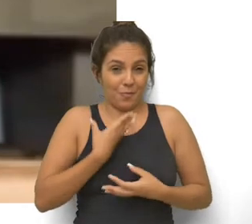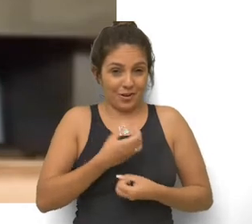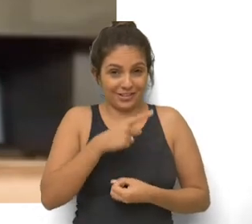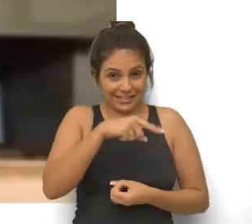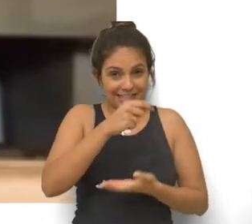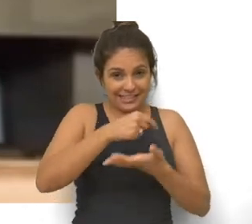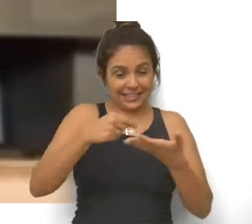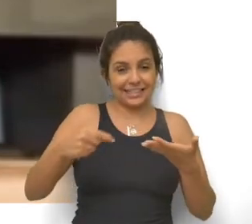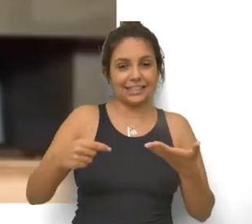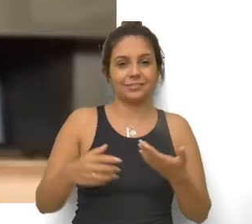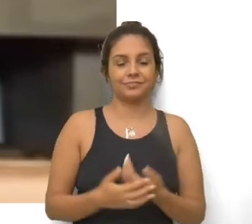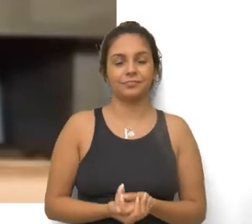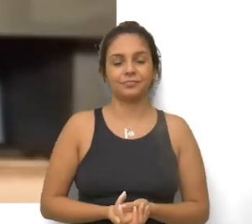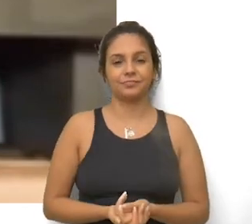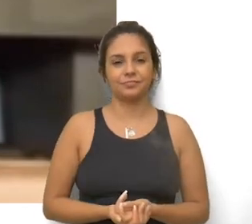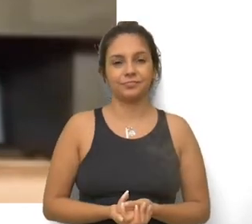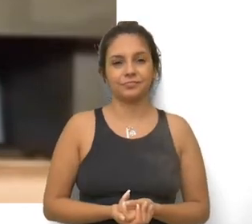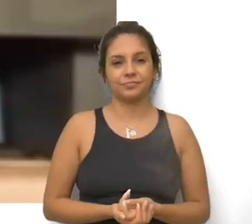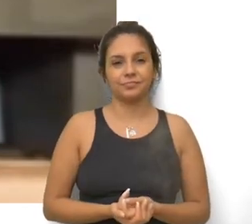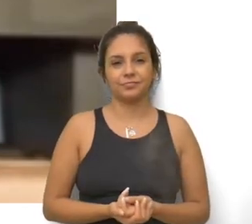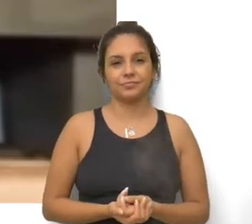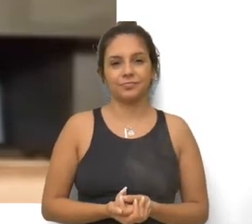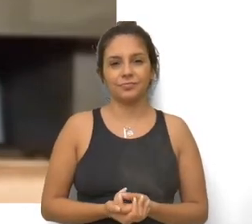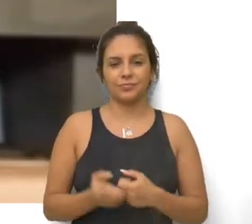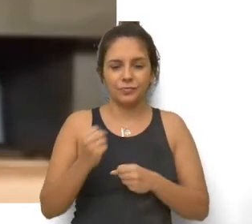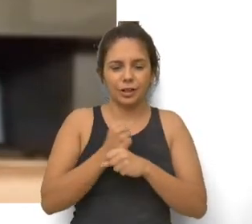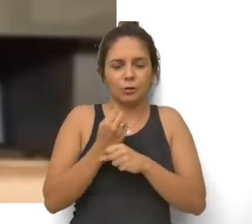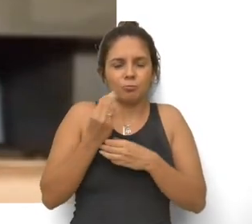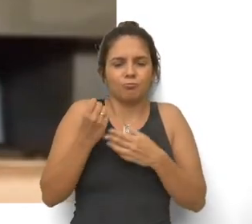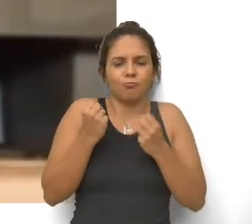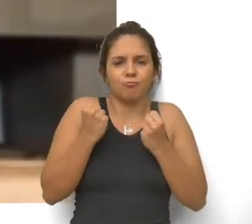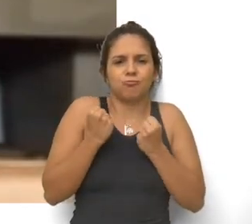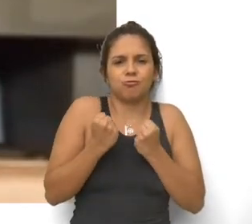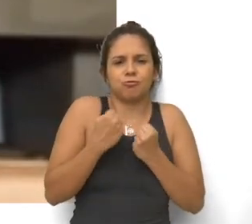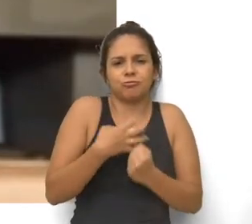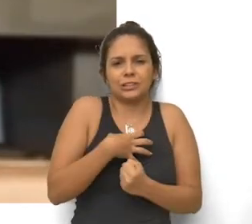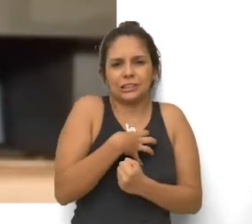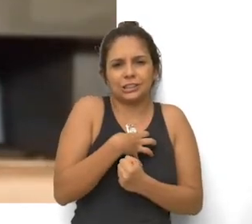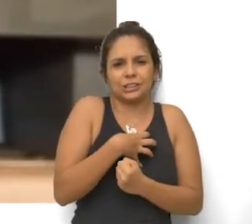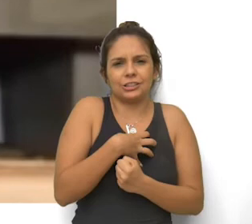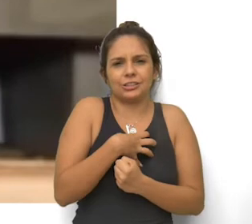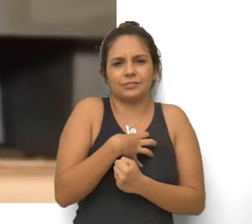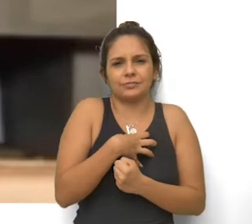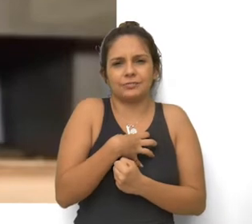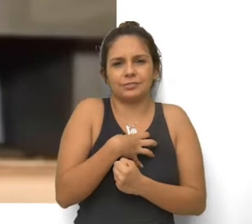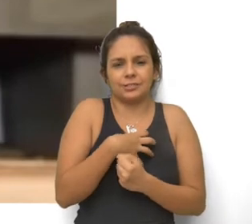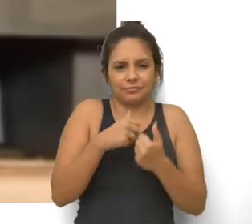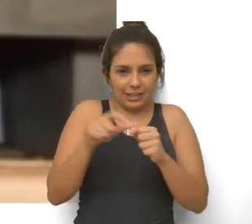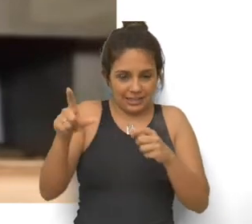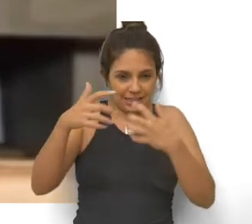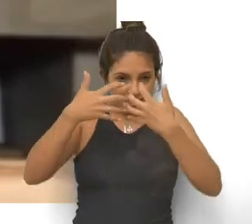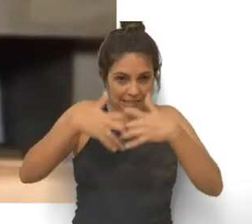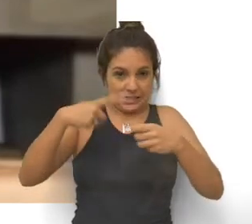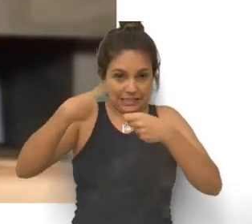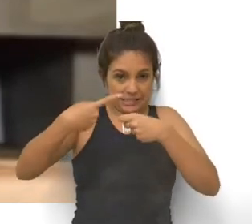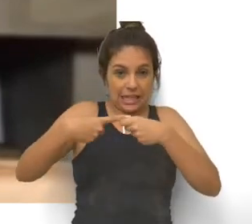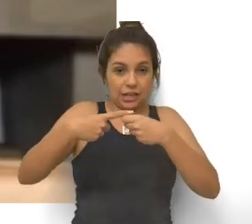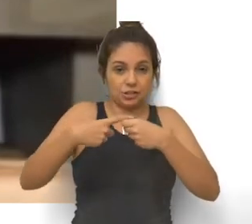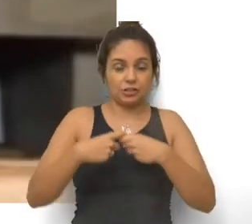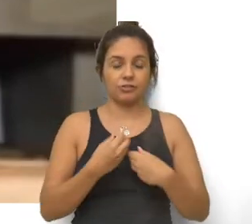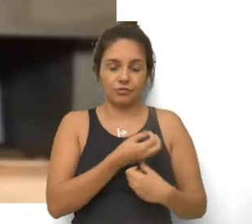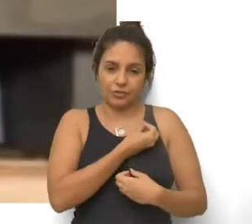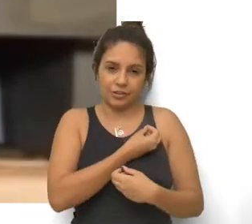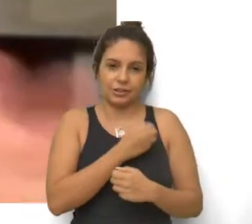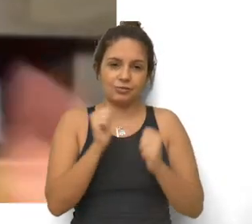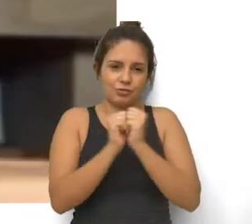foi escrita, não é? Foram anos muito fortes que ela ficava lá em Samambaia, numa vida com